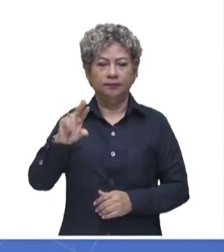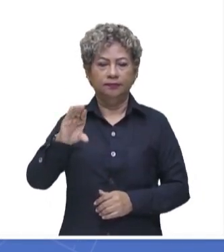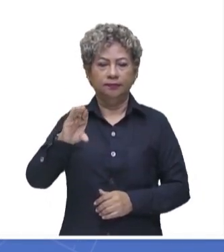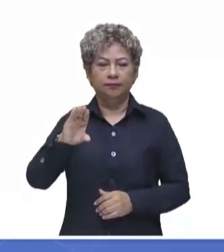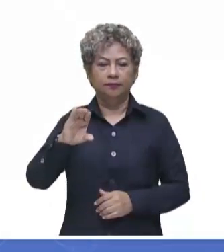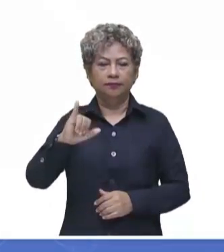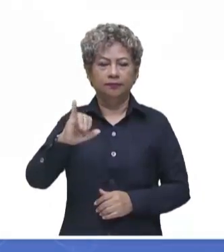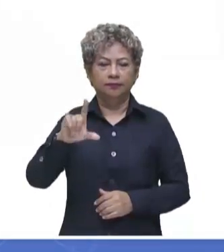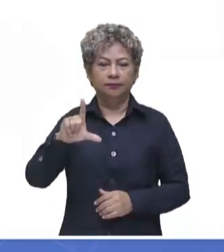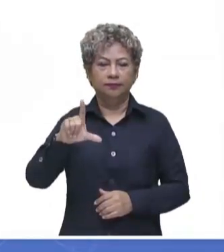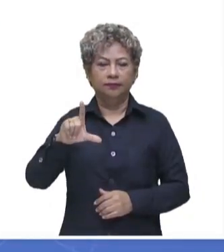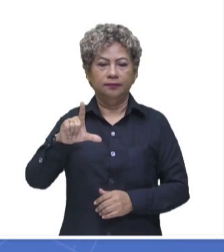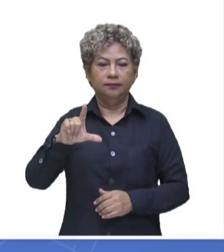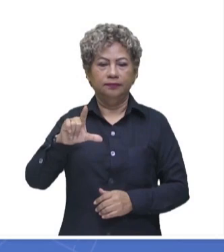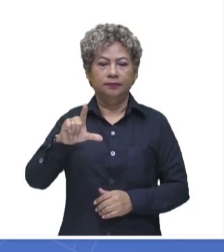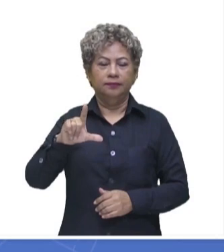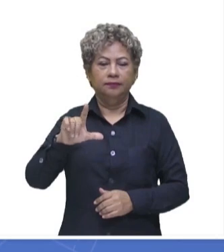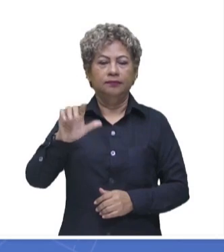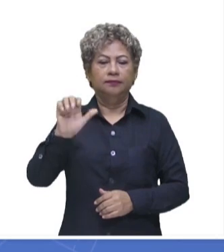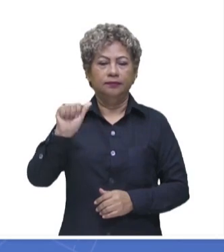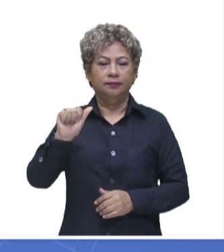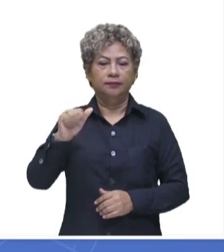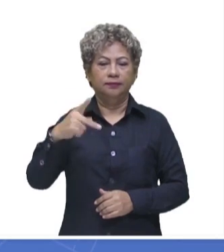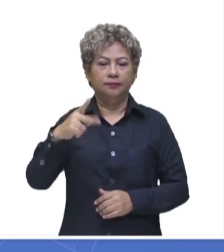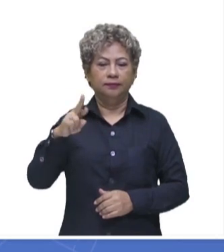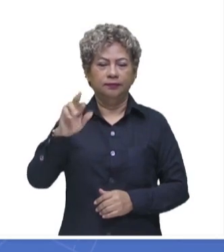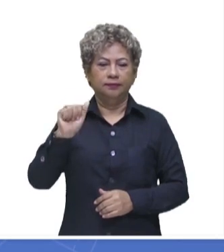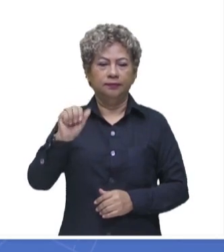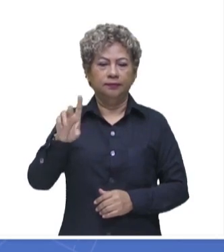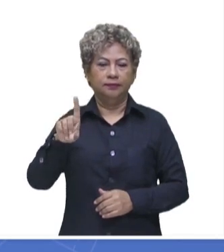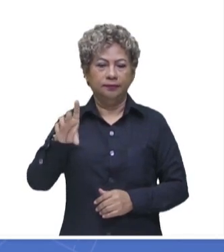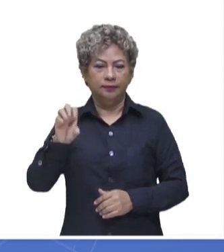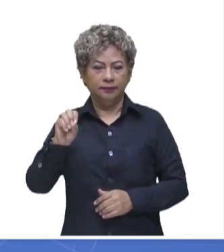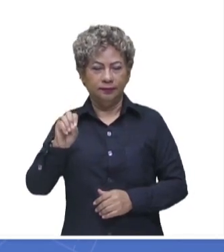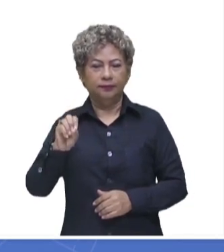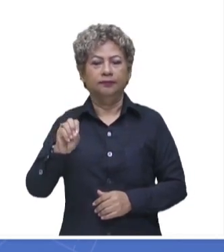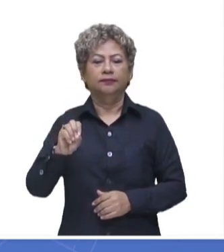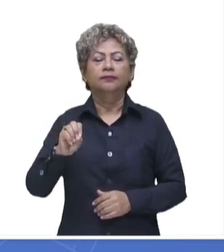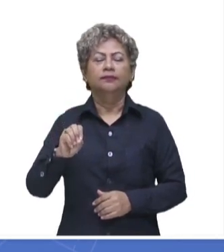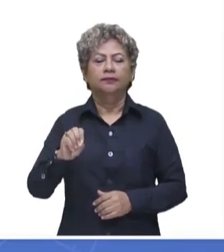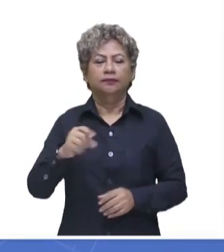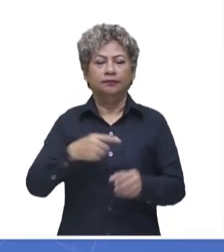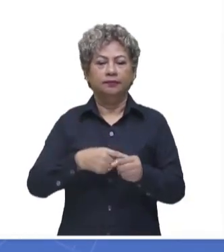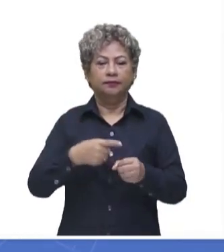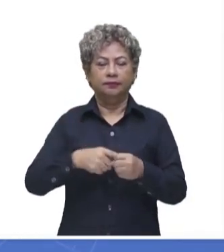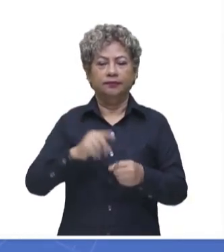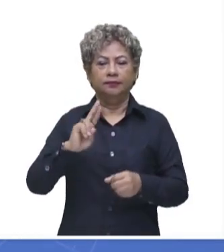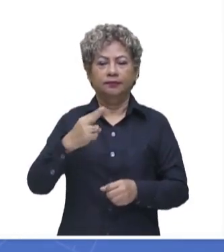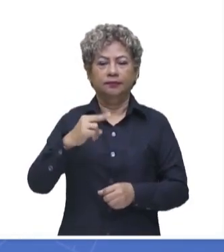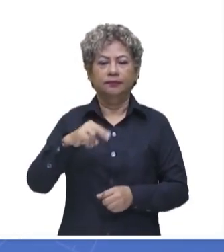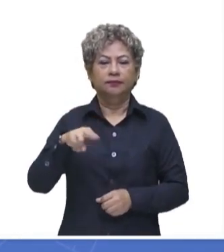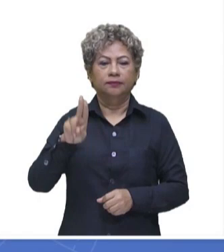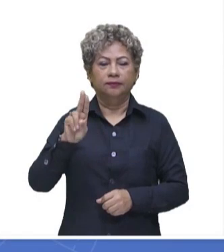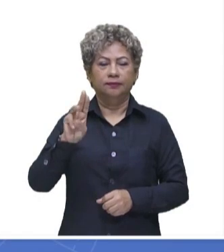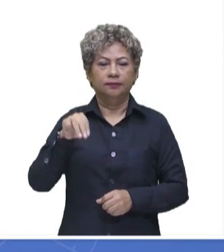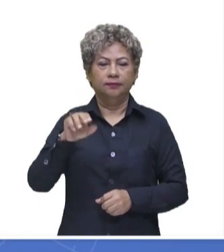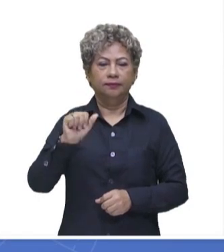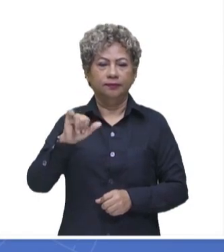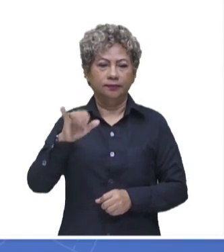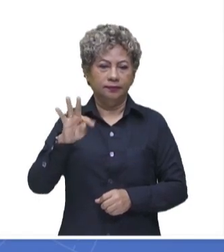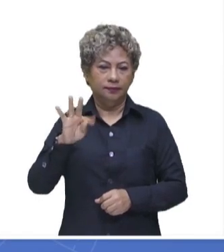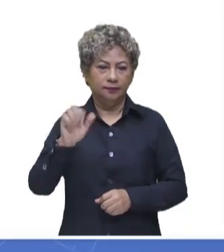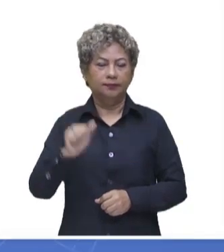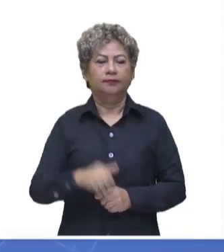João Vitor, lá de Humaitá. Obrigado aí a todos da escola Tarsila Prado. Mais uma participação também aí,